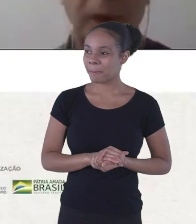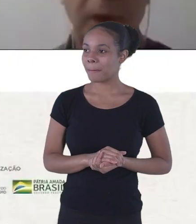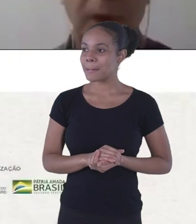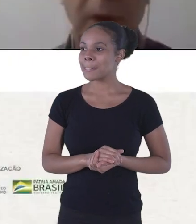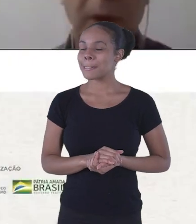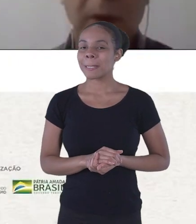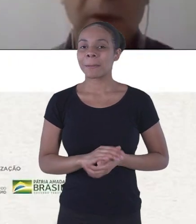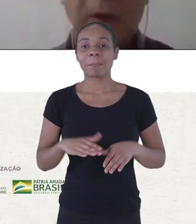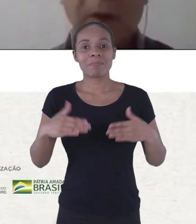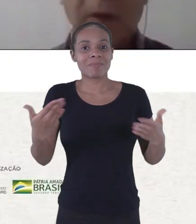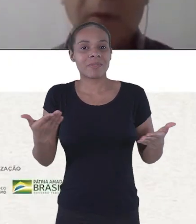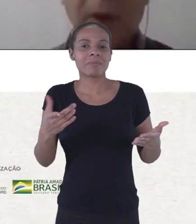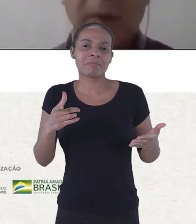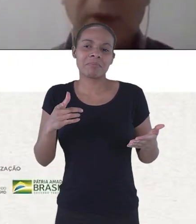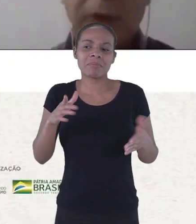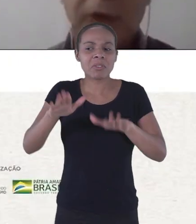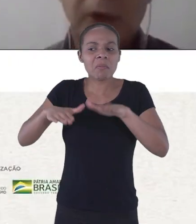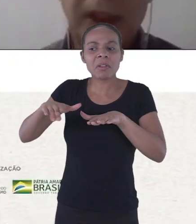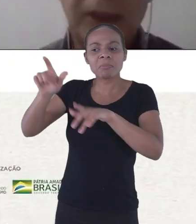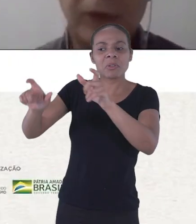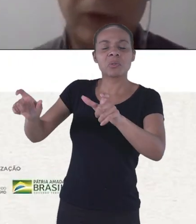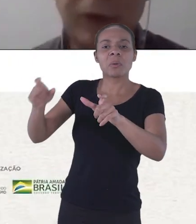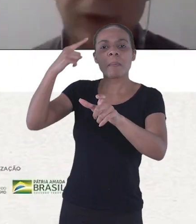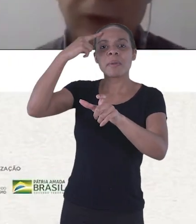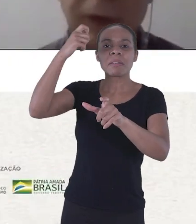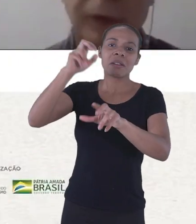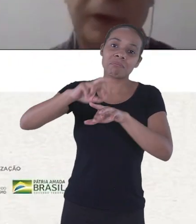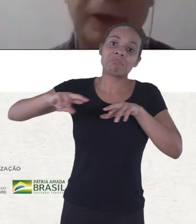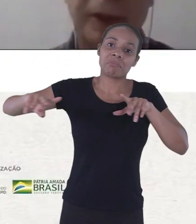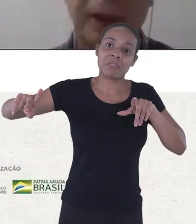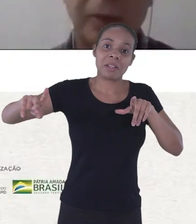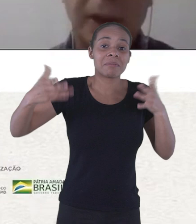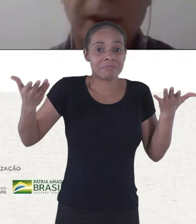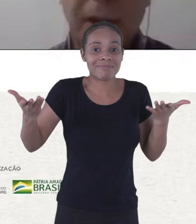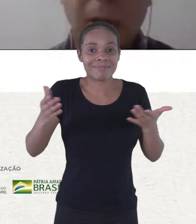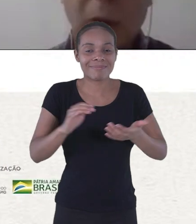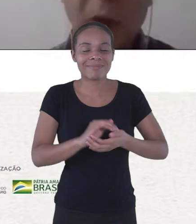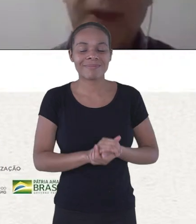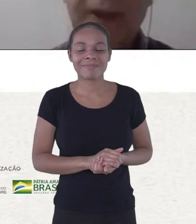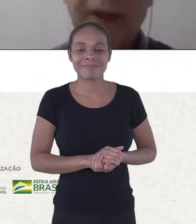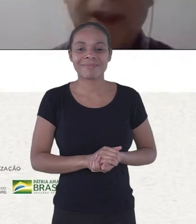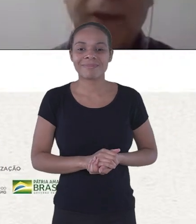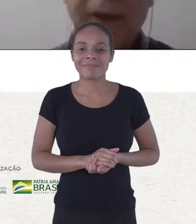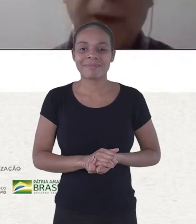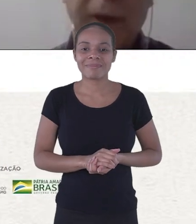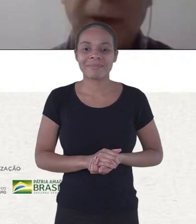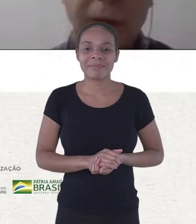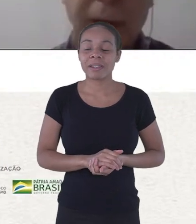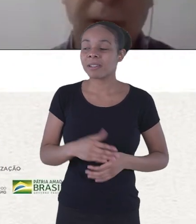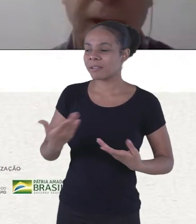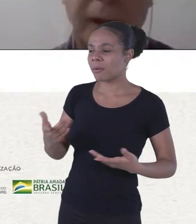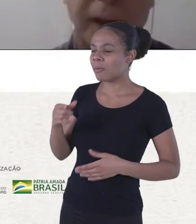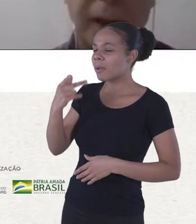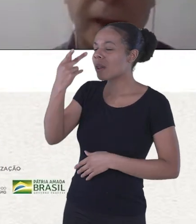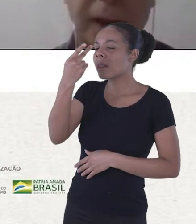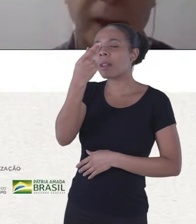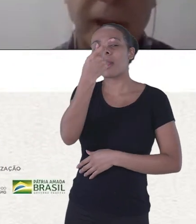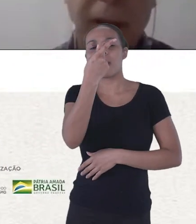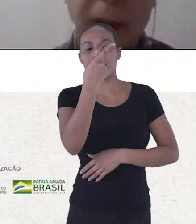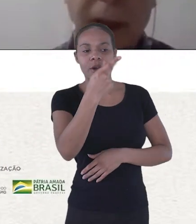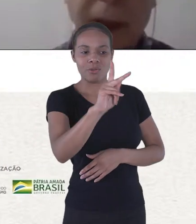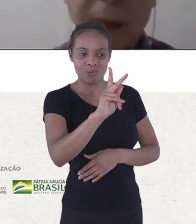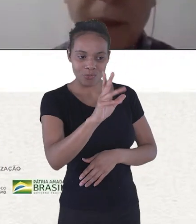podem achar diferente. Mas no seu caso, você tem uma coincidência, né, que é